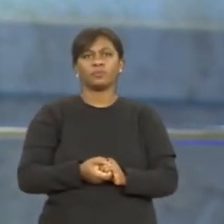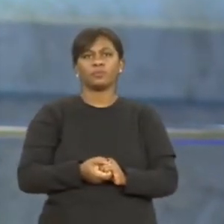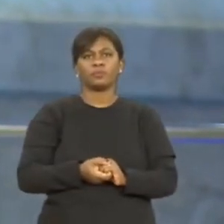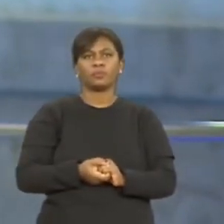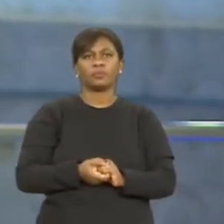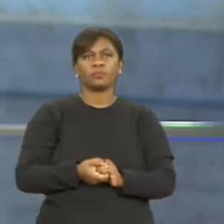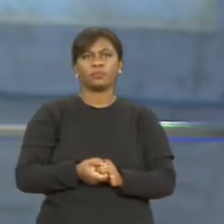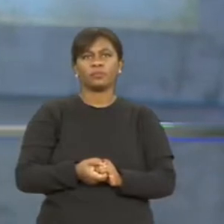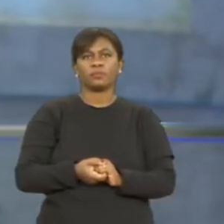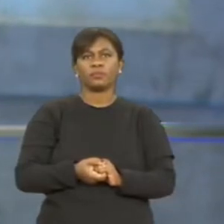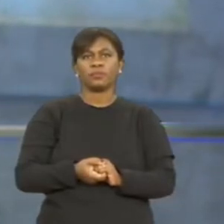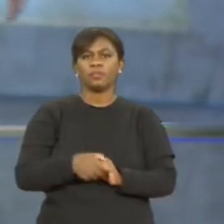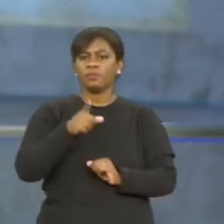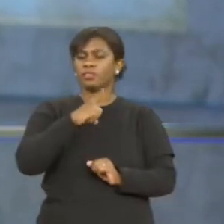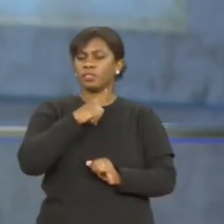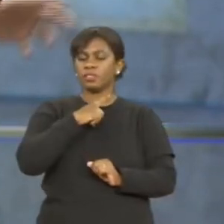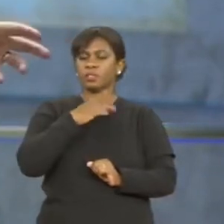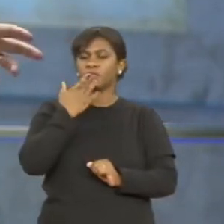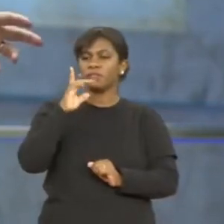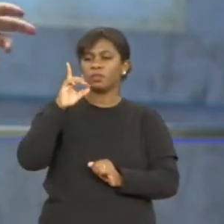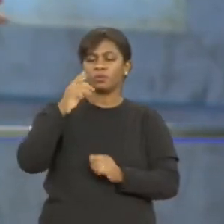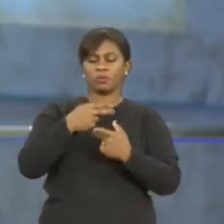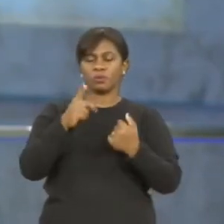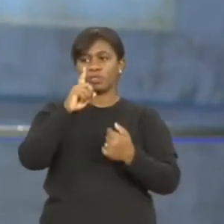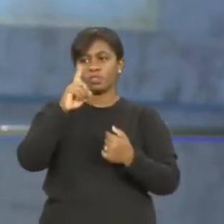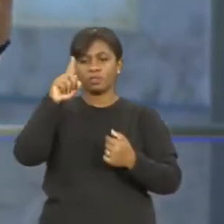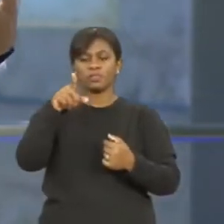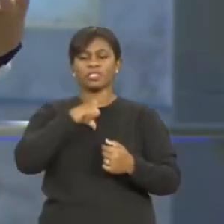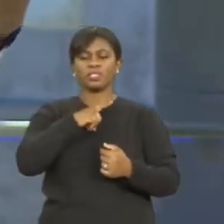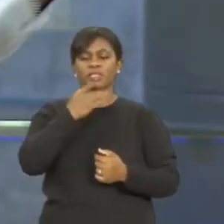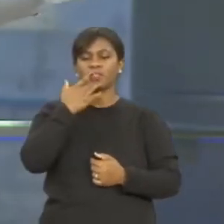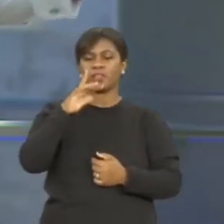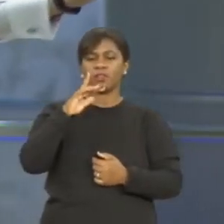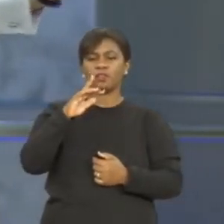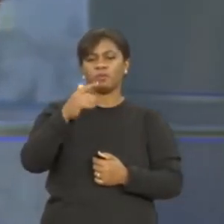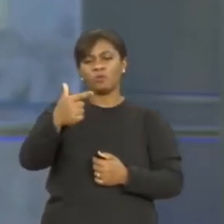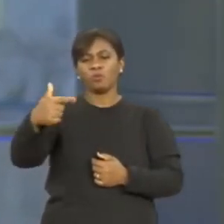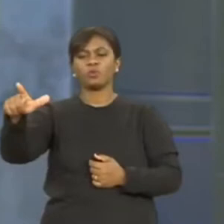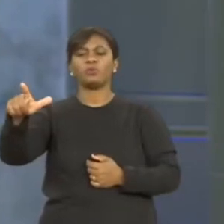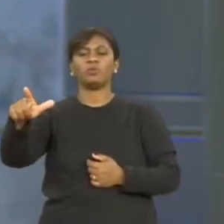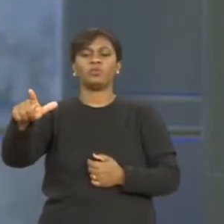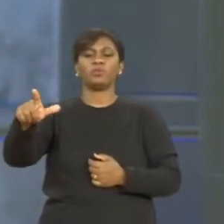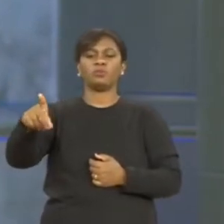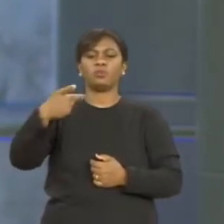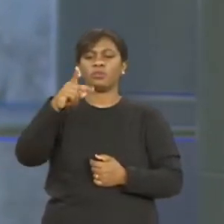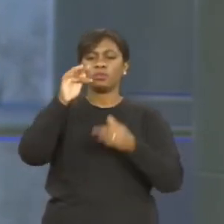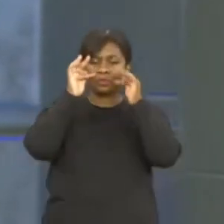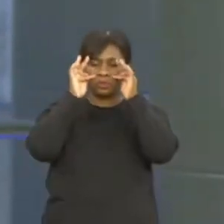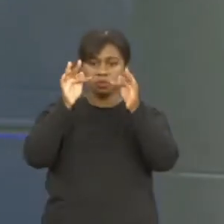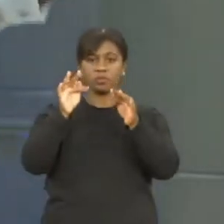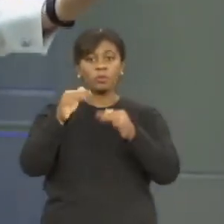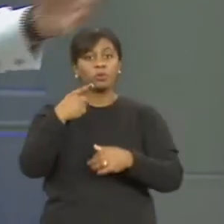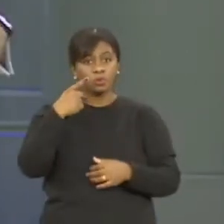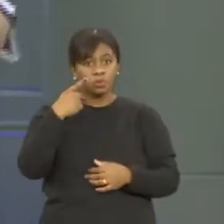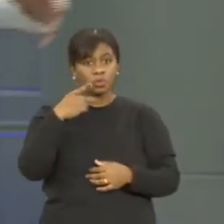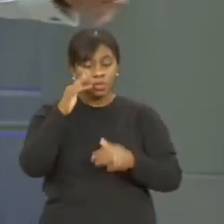Quando você tem temor com as coisas de Deus, você tem temor com o seu próximo, com o seu testemunho, o testemunho que